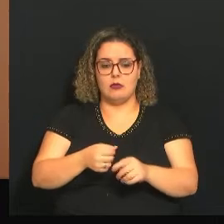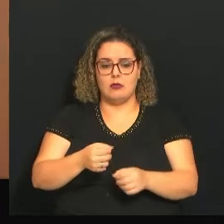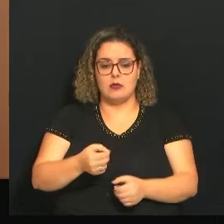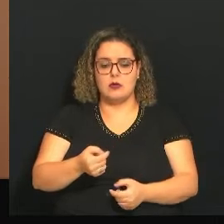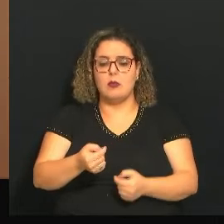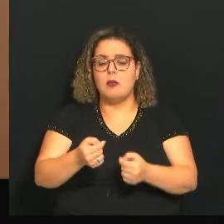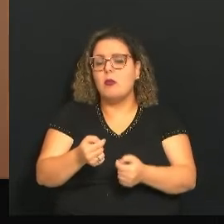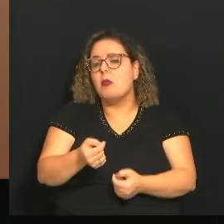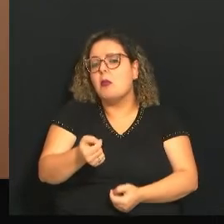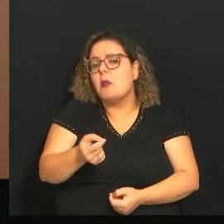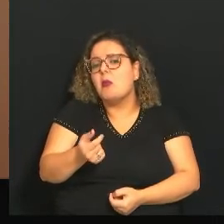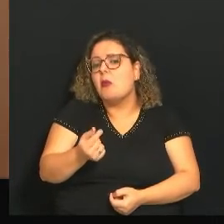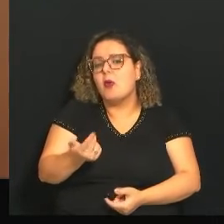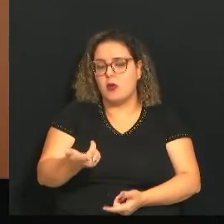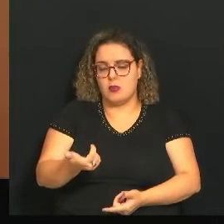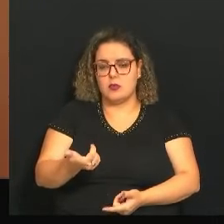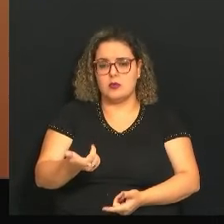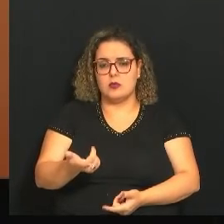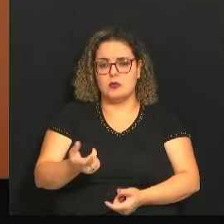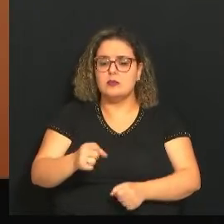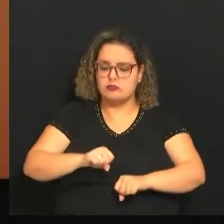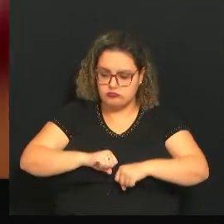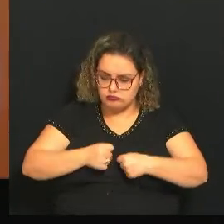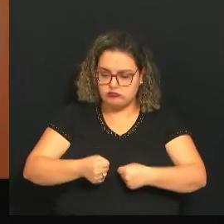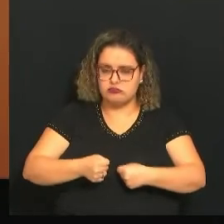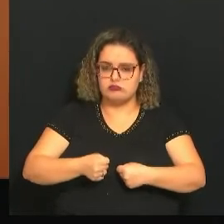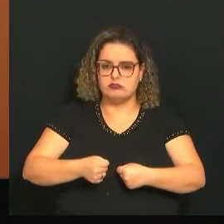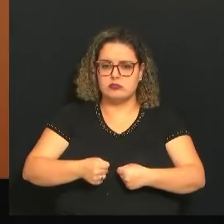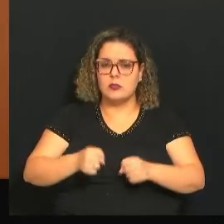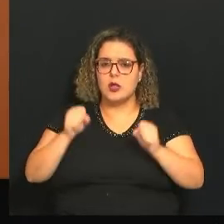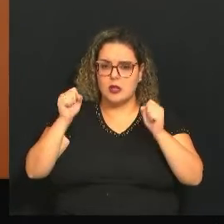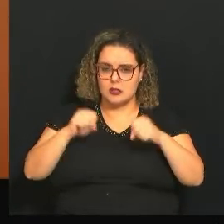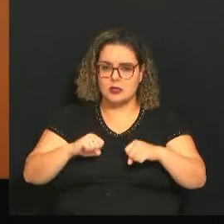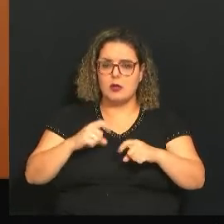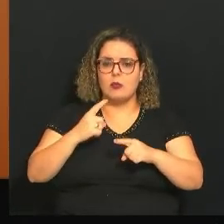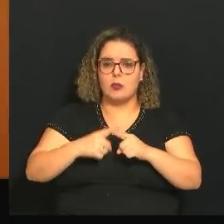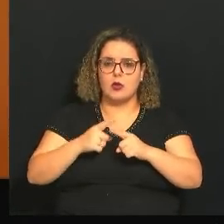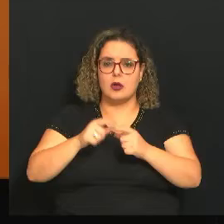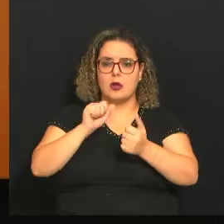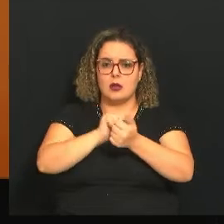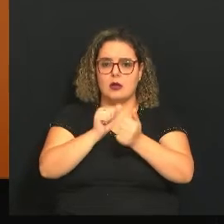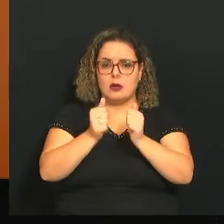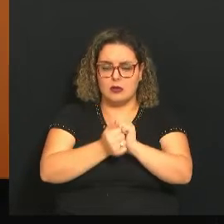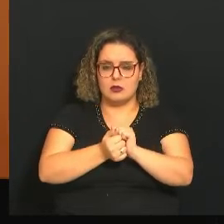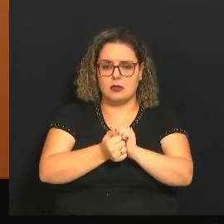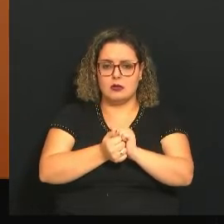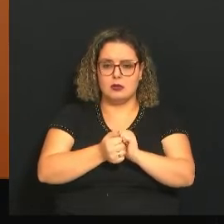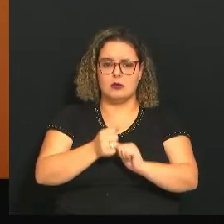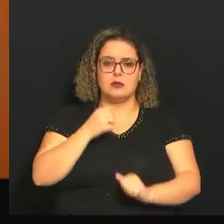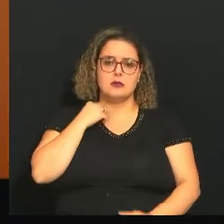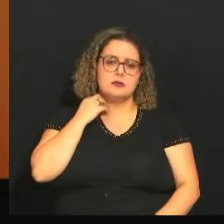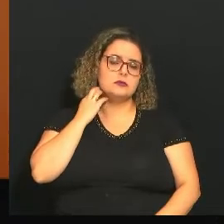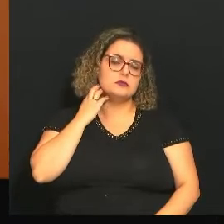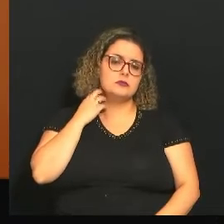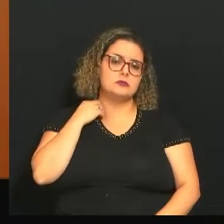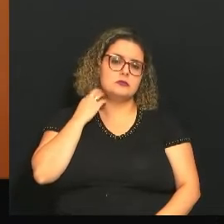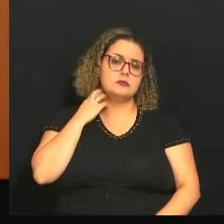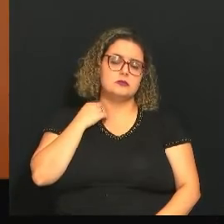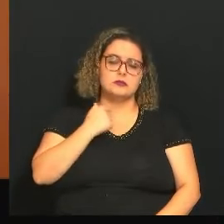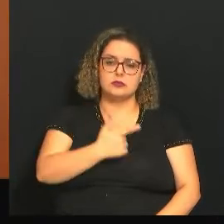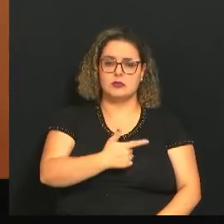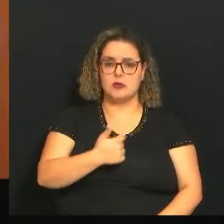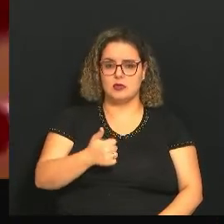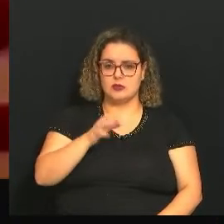servidores. Então, é para se revoltar, se indignar, porque esse reajuste de, no mínimo,